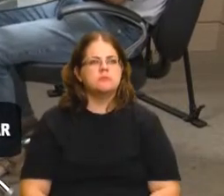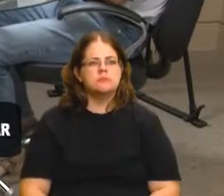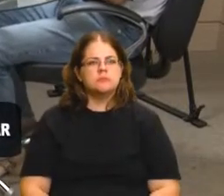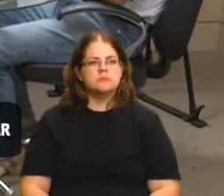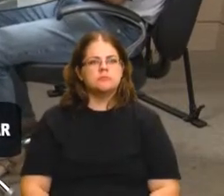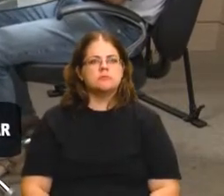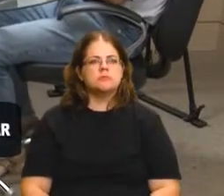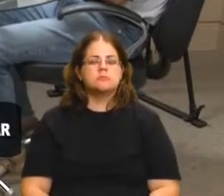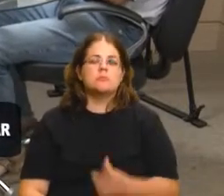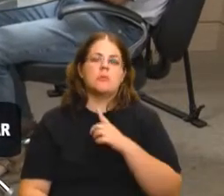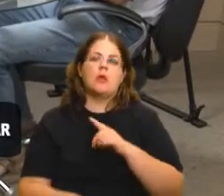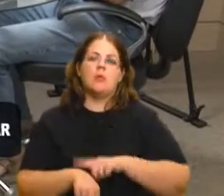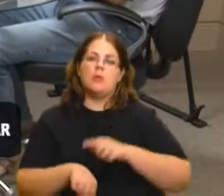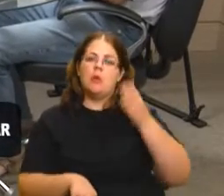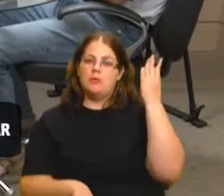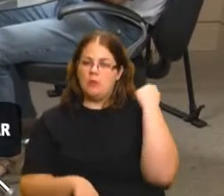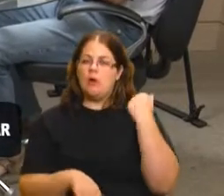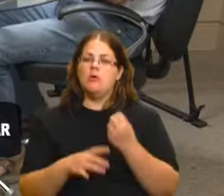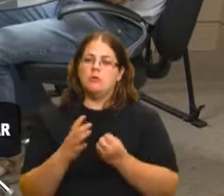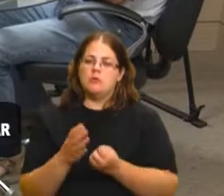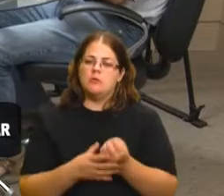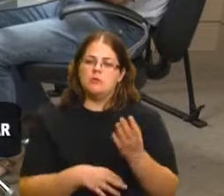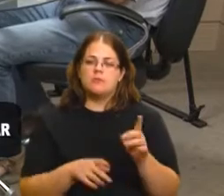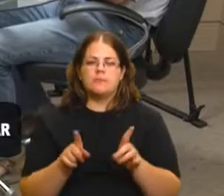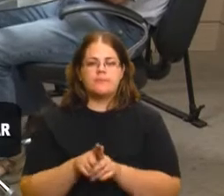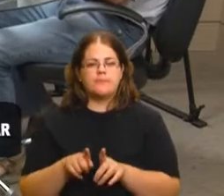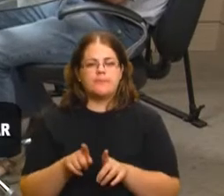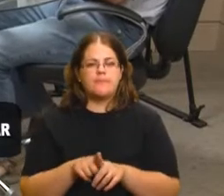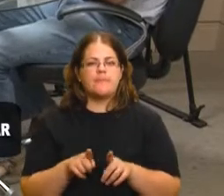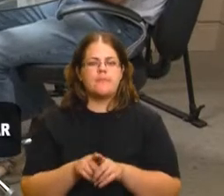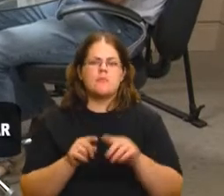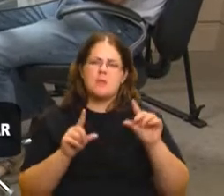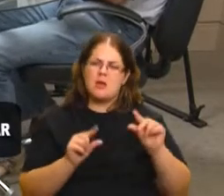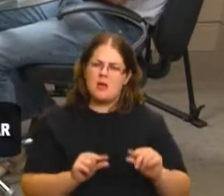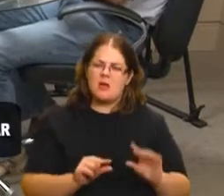repito, há episódios anteriores. Sim, certo, mas eram